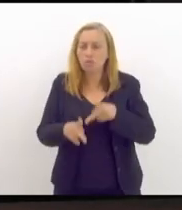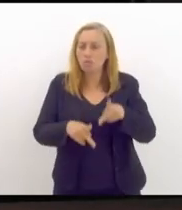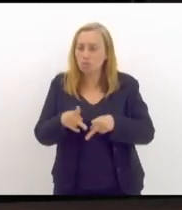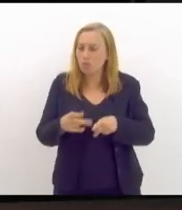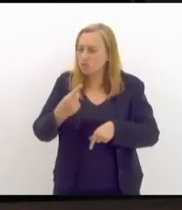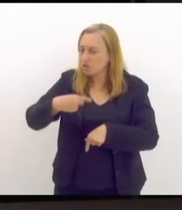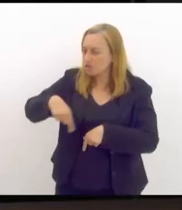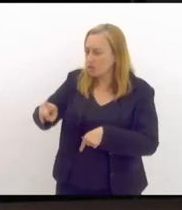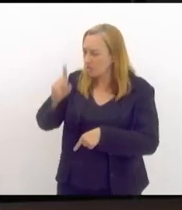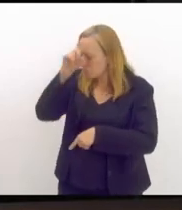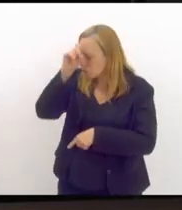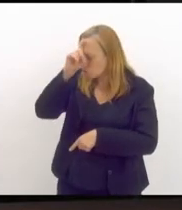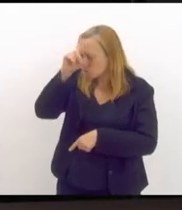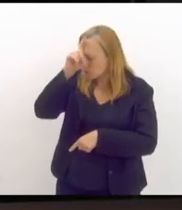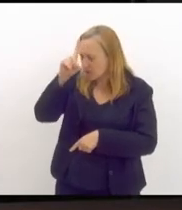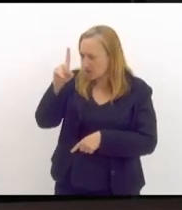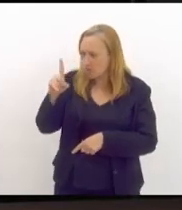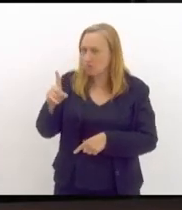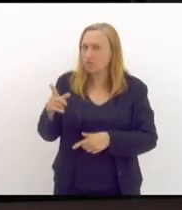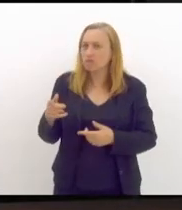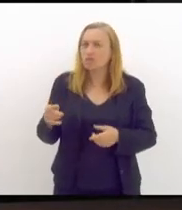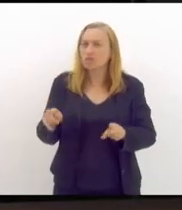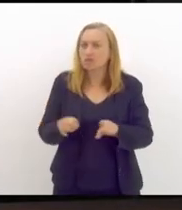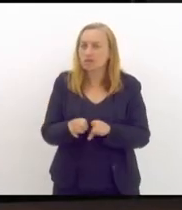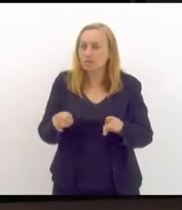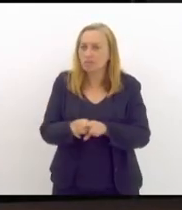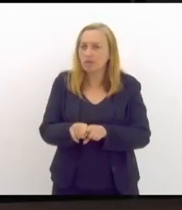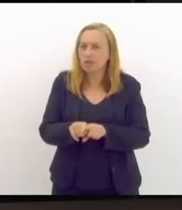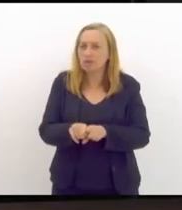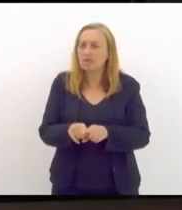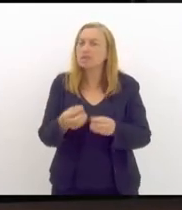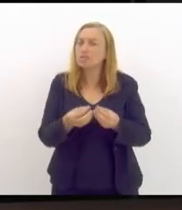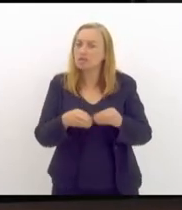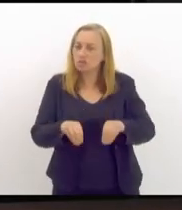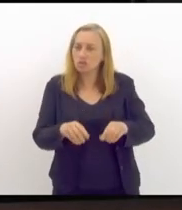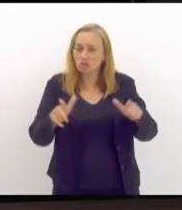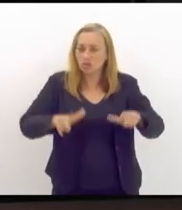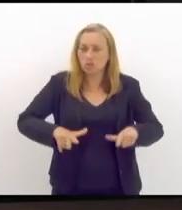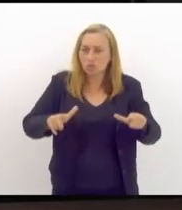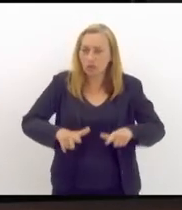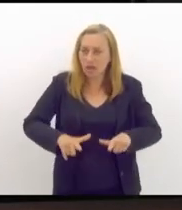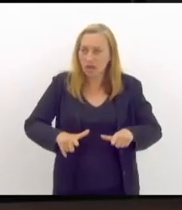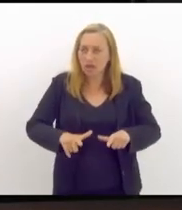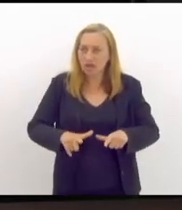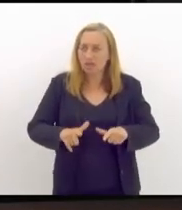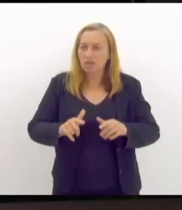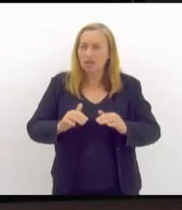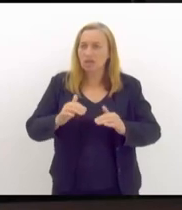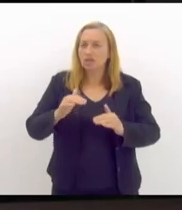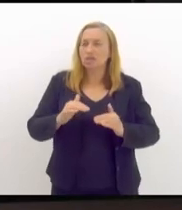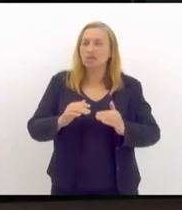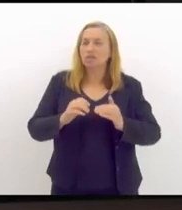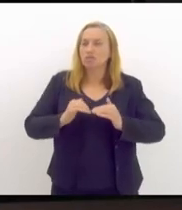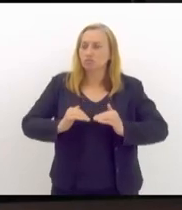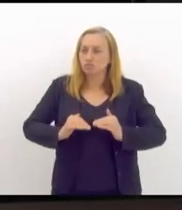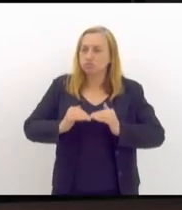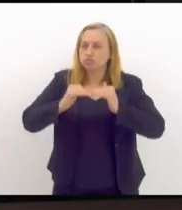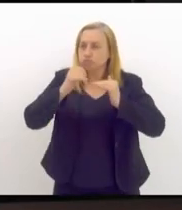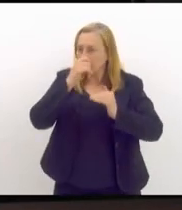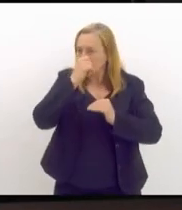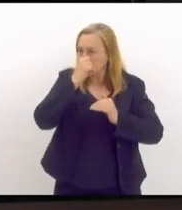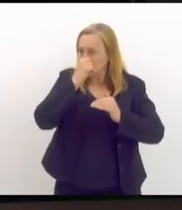no pronto-socorro é vítima também de um espaço que foi alagado então eu gostaria de debater